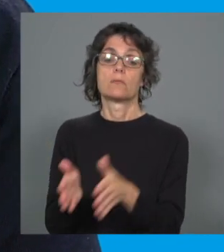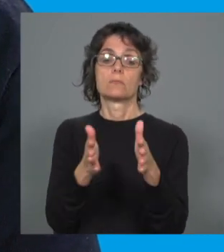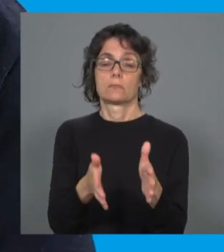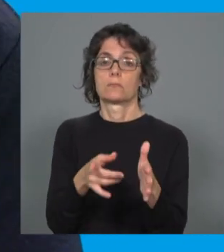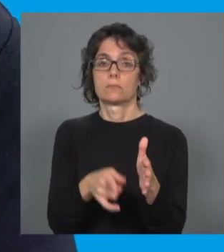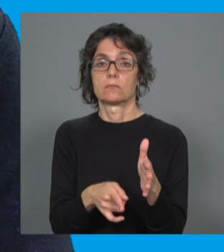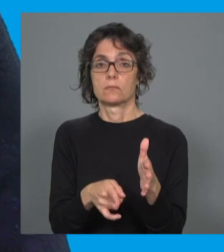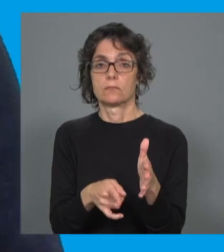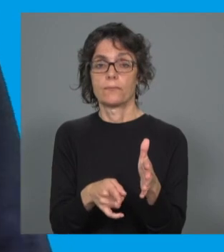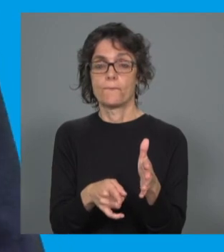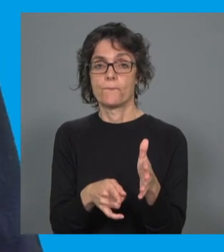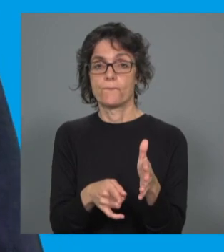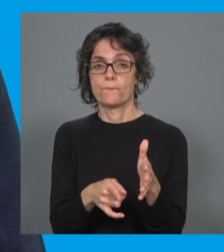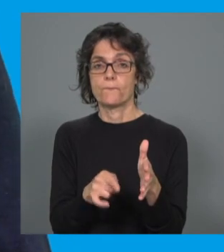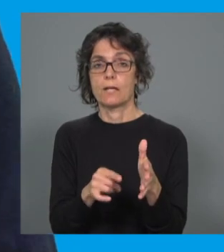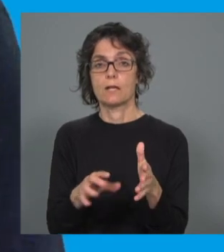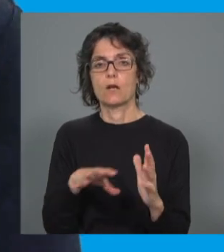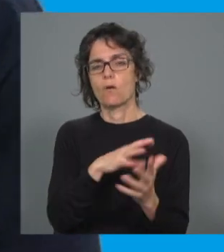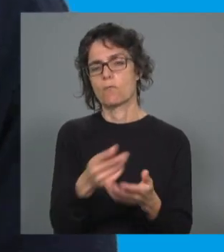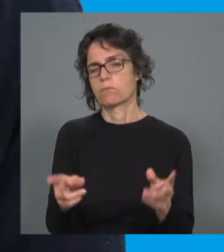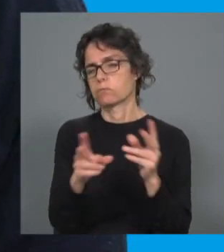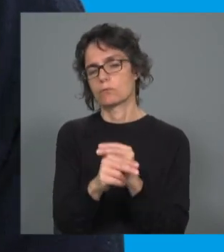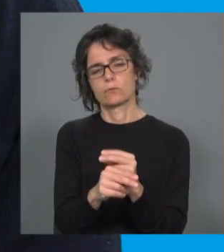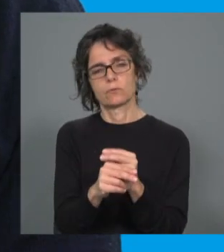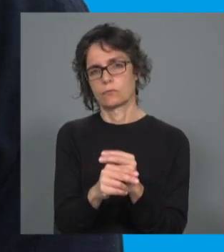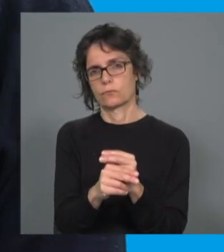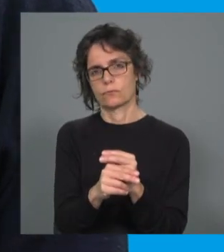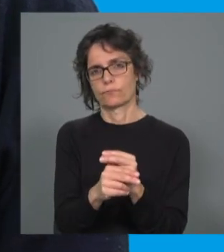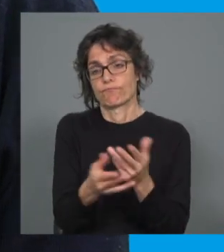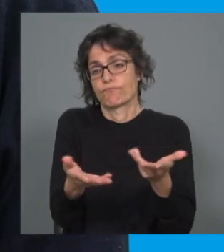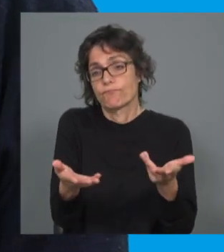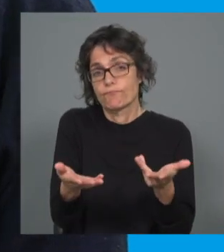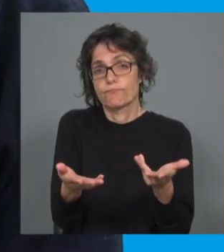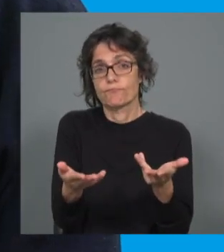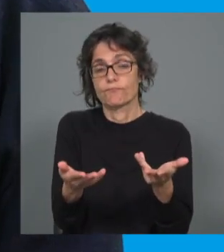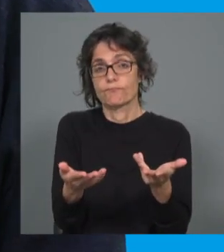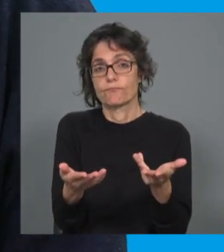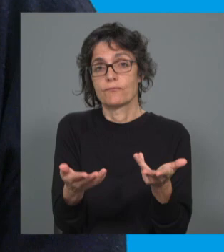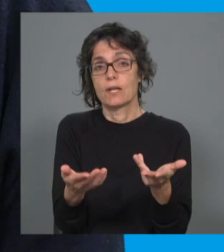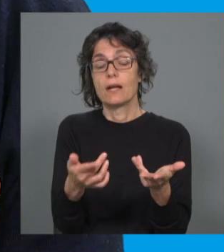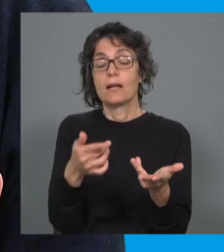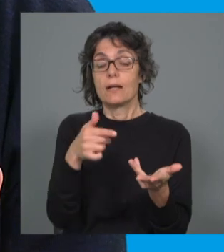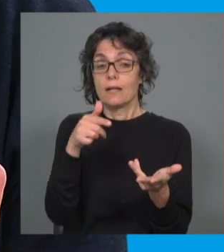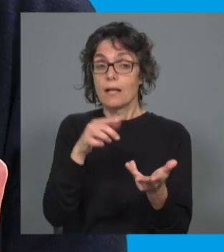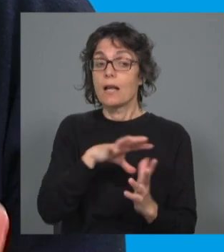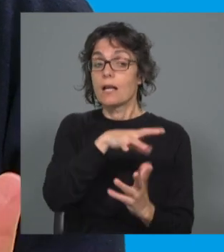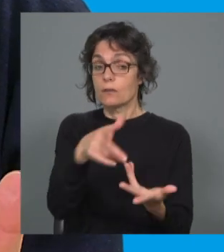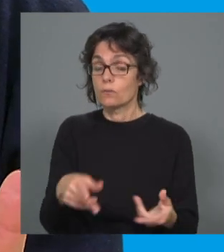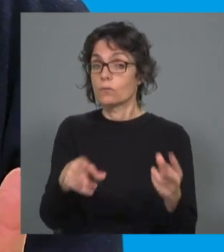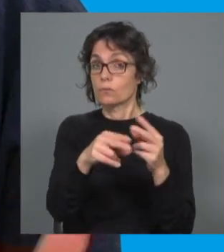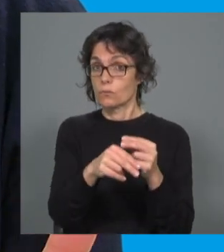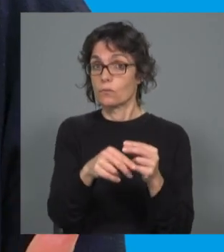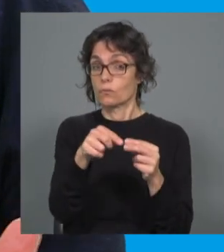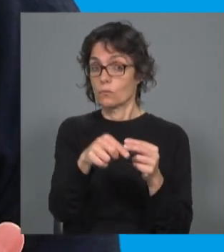facto, é um mundo novo para muita gente. E também, e em especial,